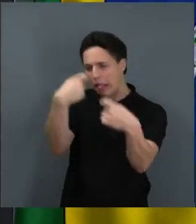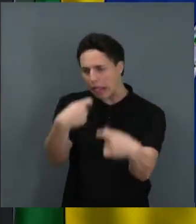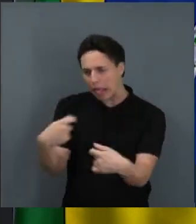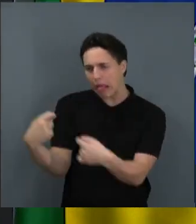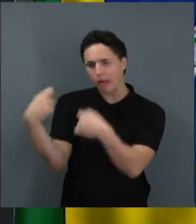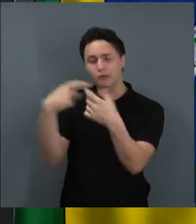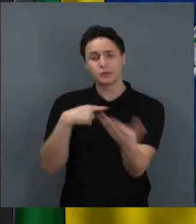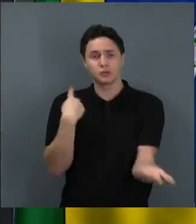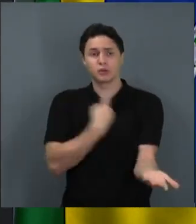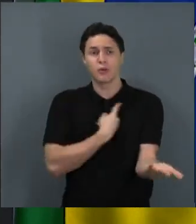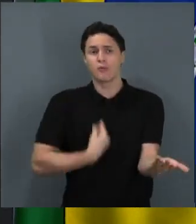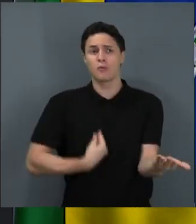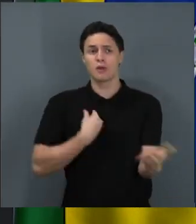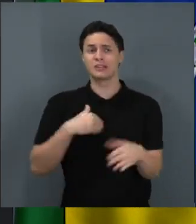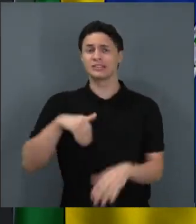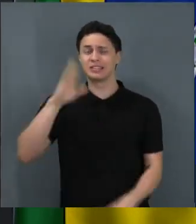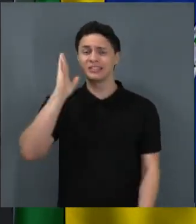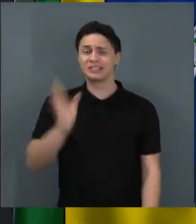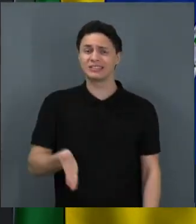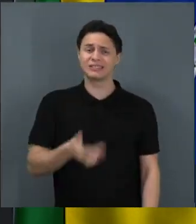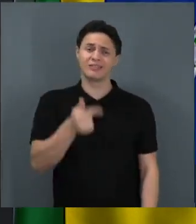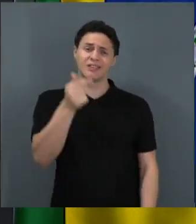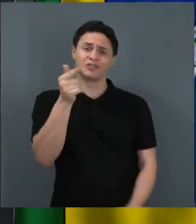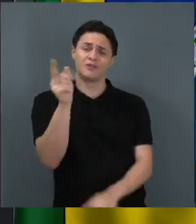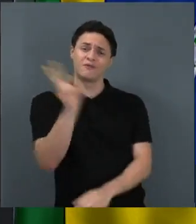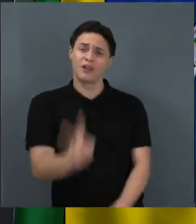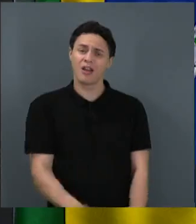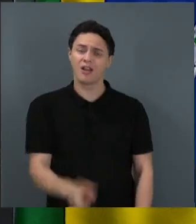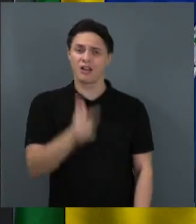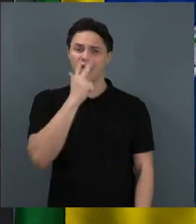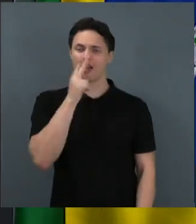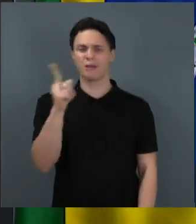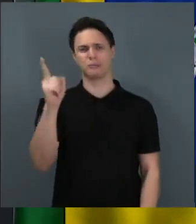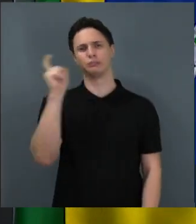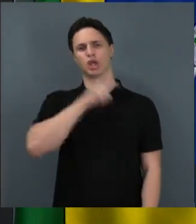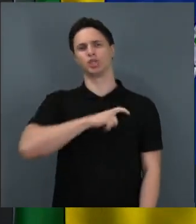foi ultrapassado 7 vezes, conta de mentiroso.